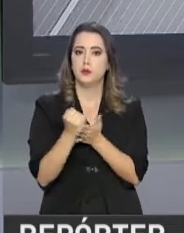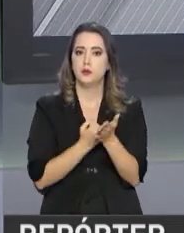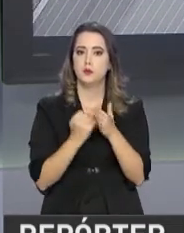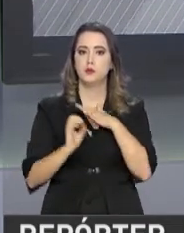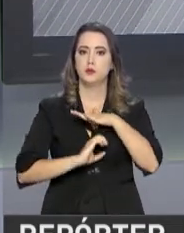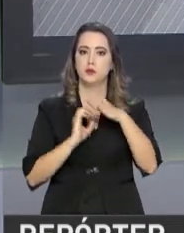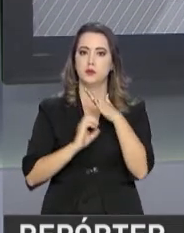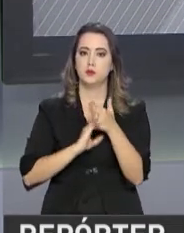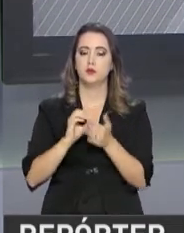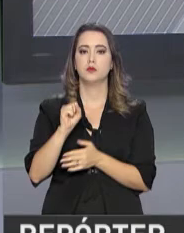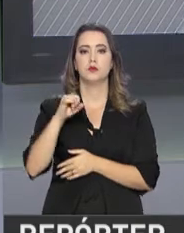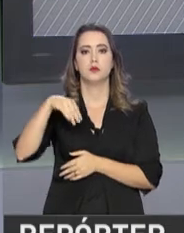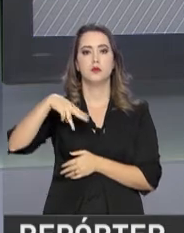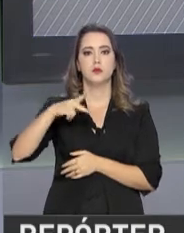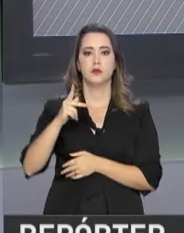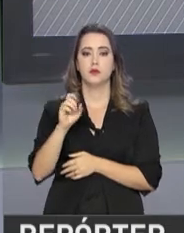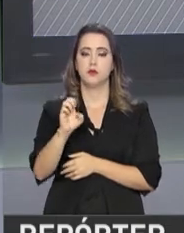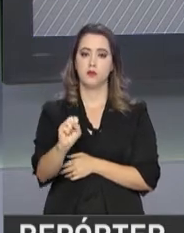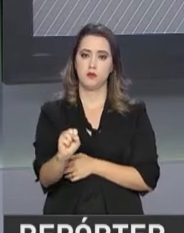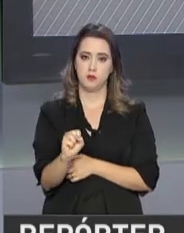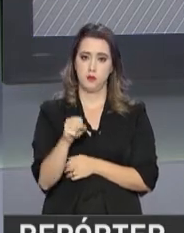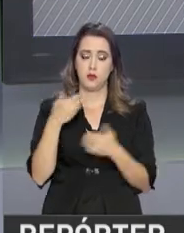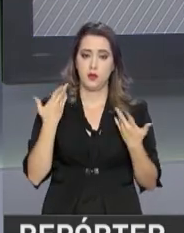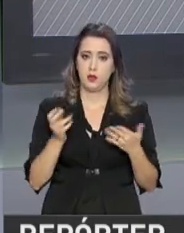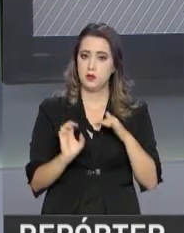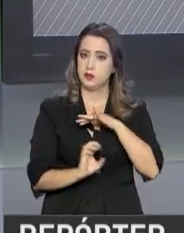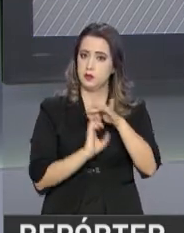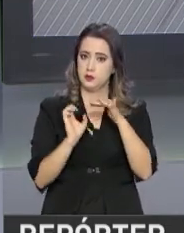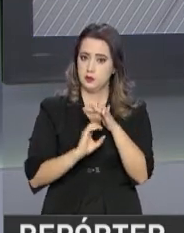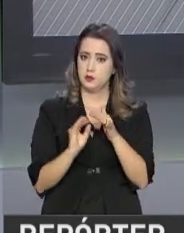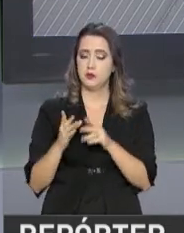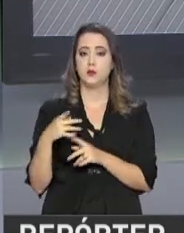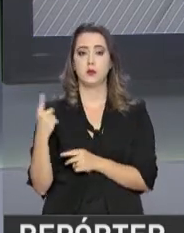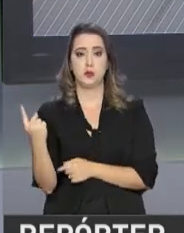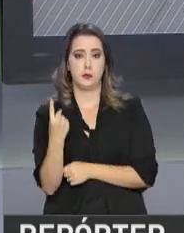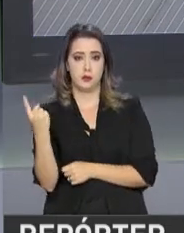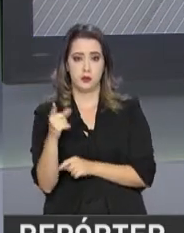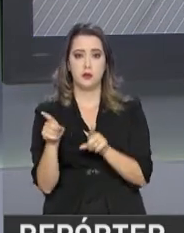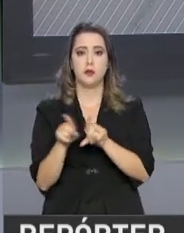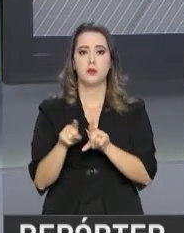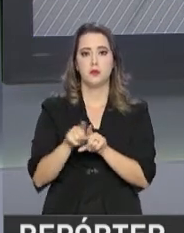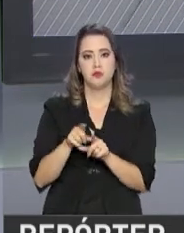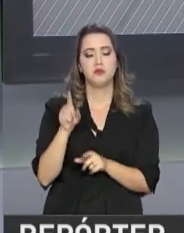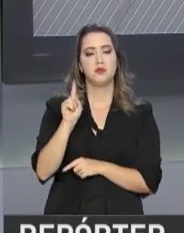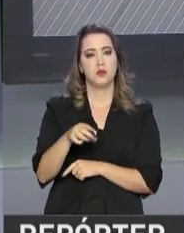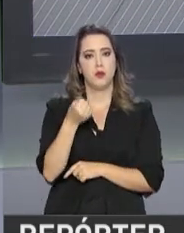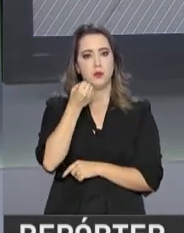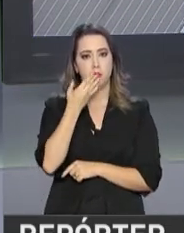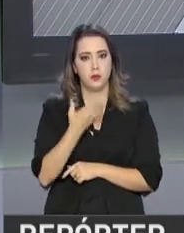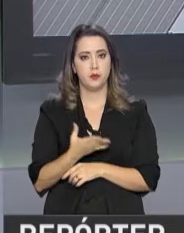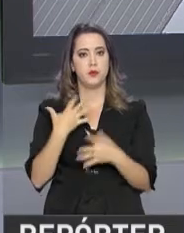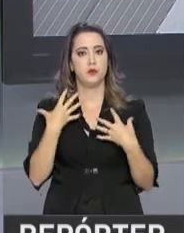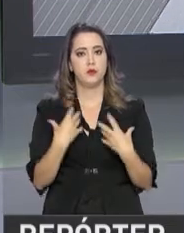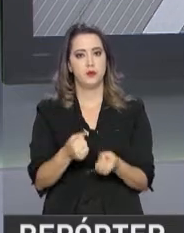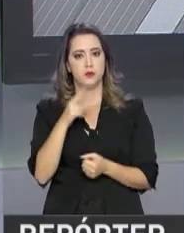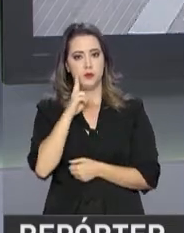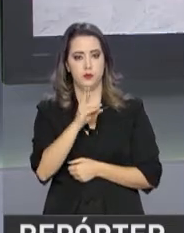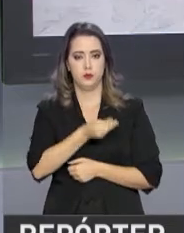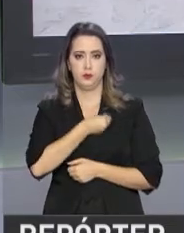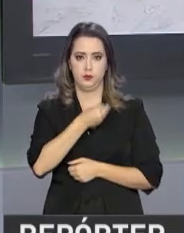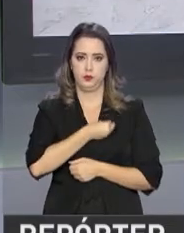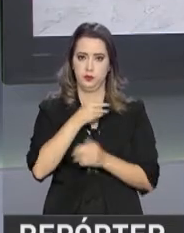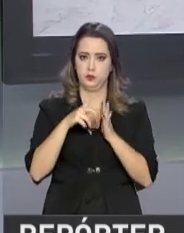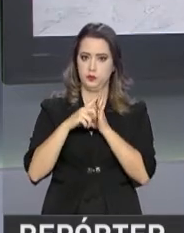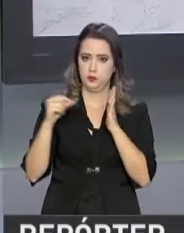inscritas no simples nacional e os microempreendedores individuais também têm vantagens e nós vamos ao